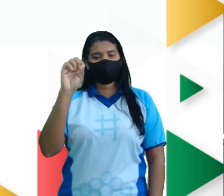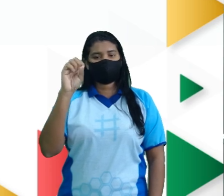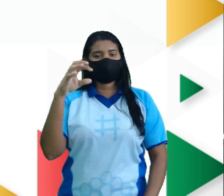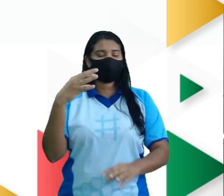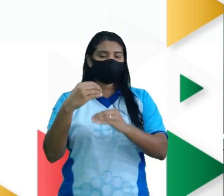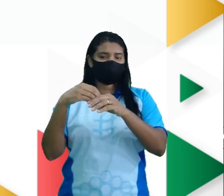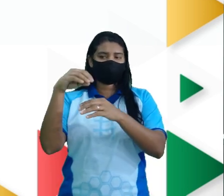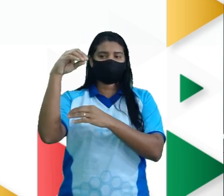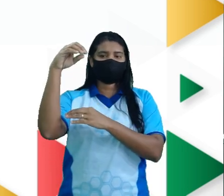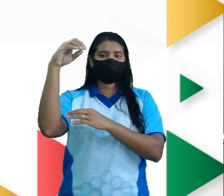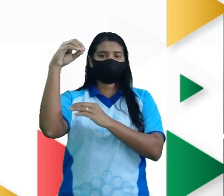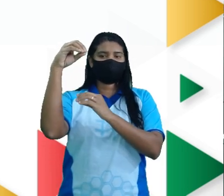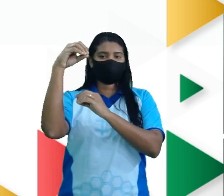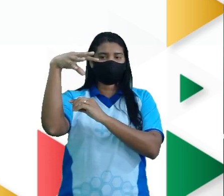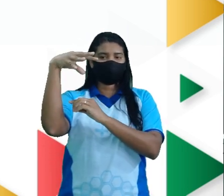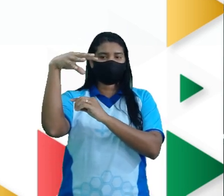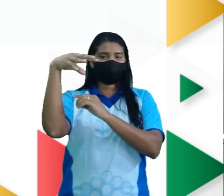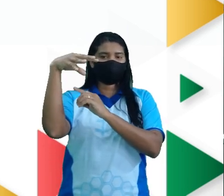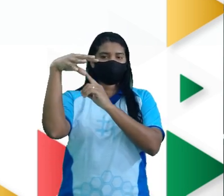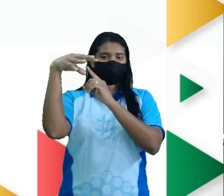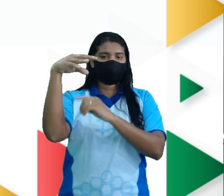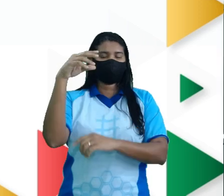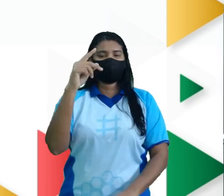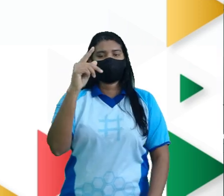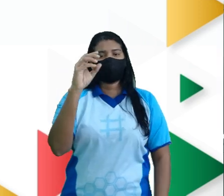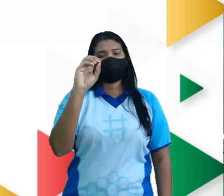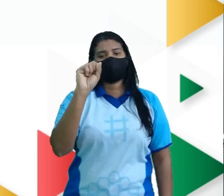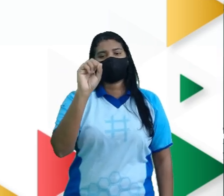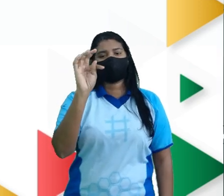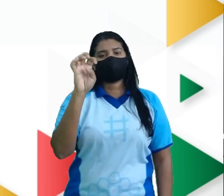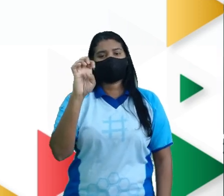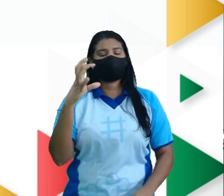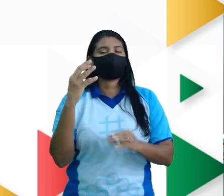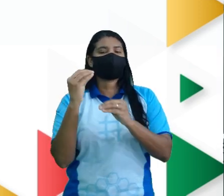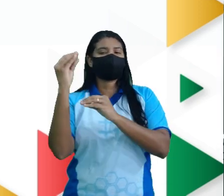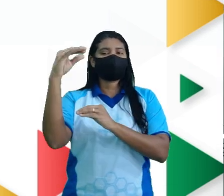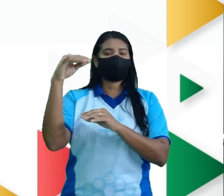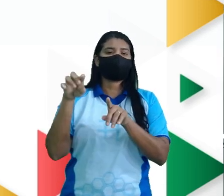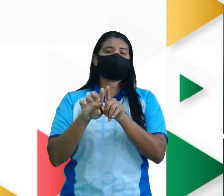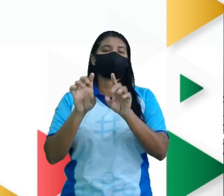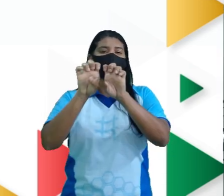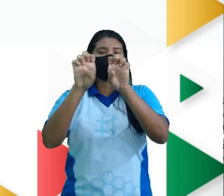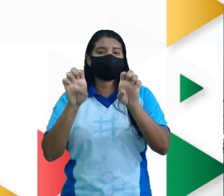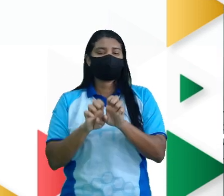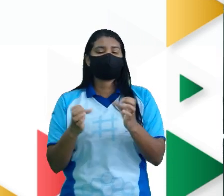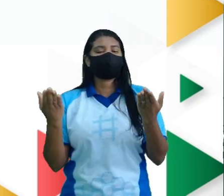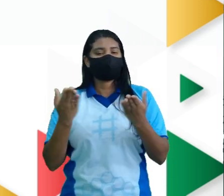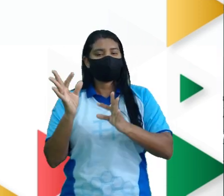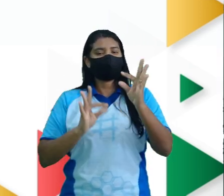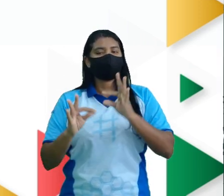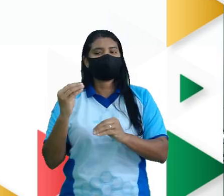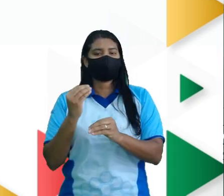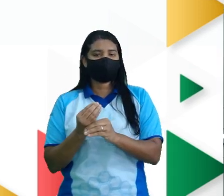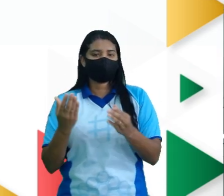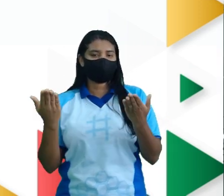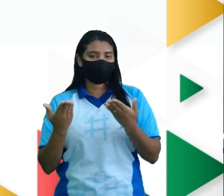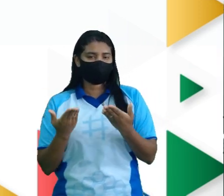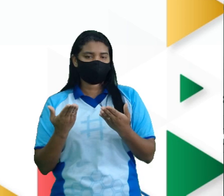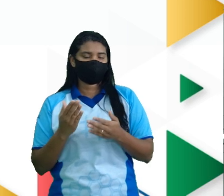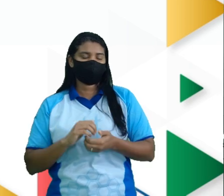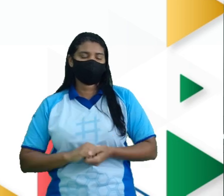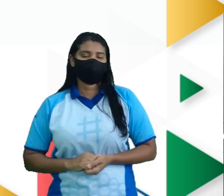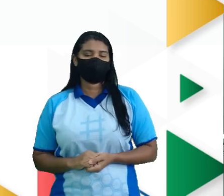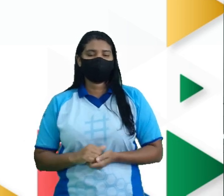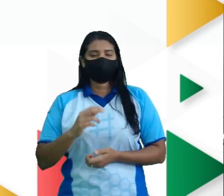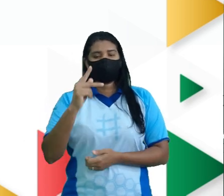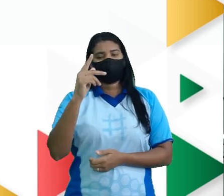elétrica, né, no poste, não se incline tanto. Aquela estrutura já tensiona o poste, então